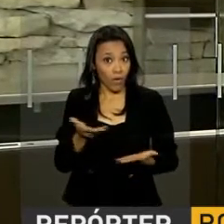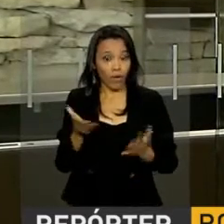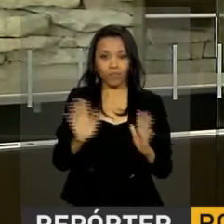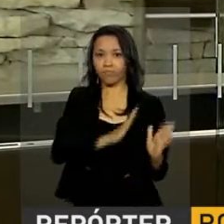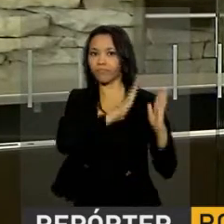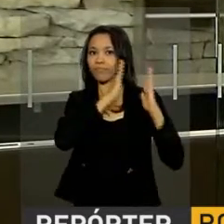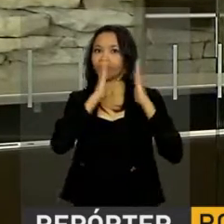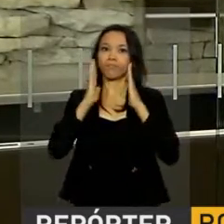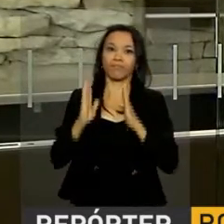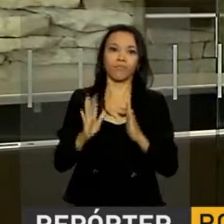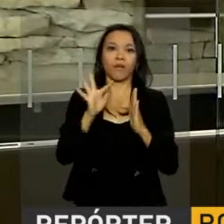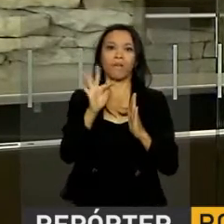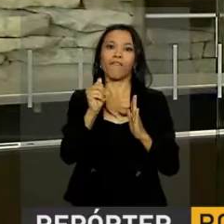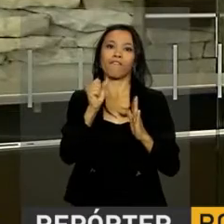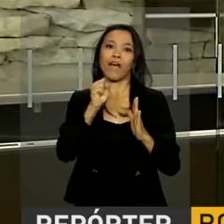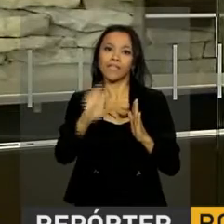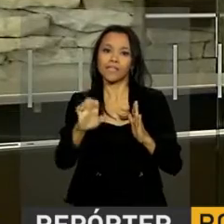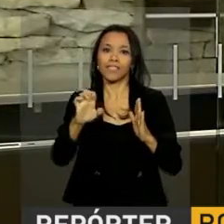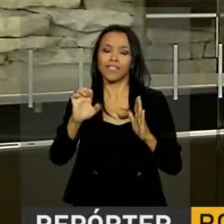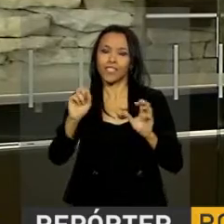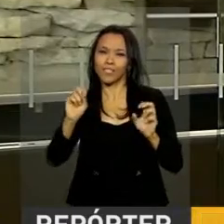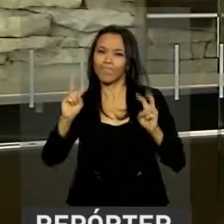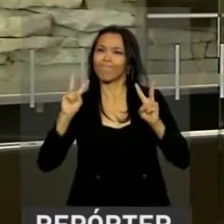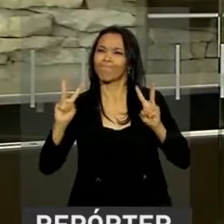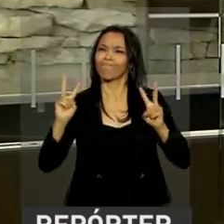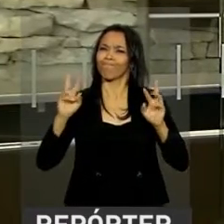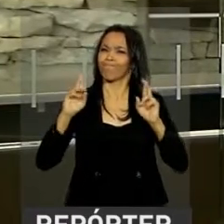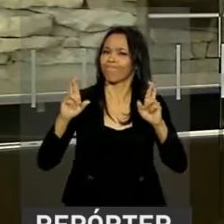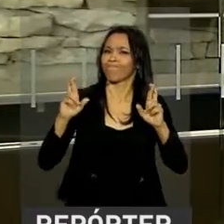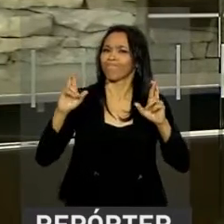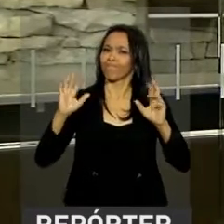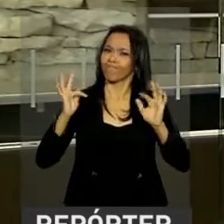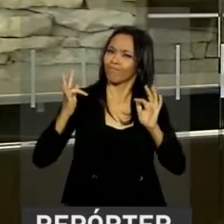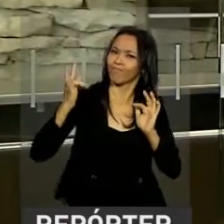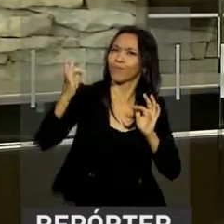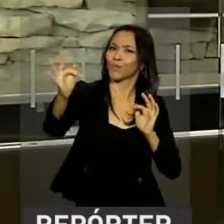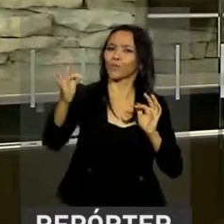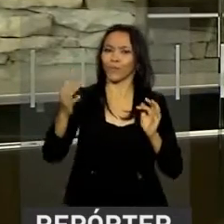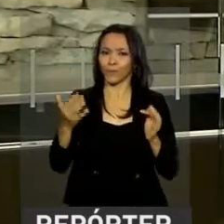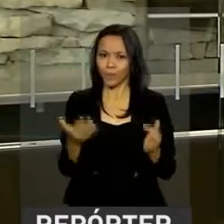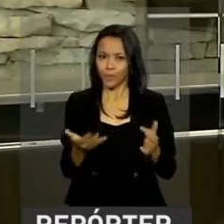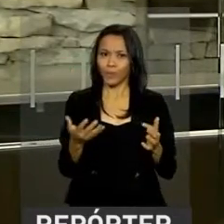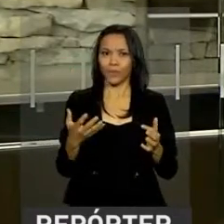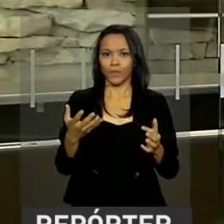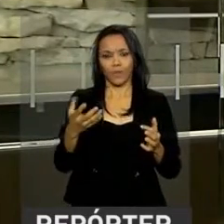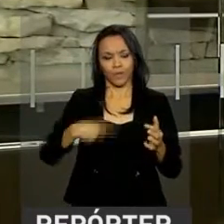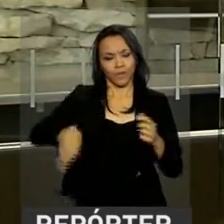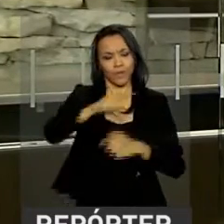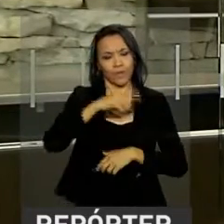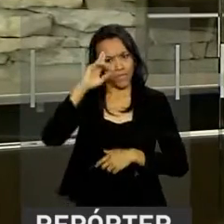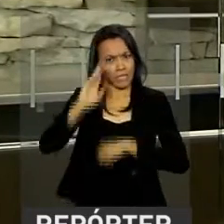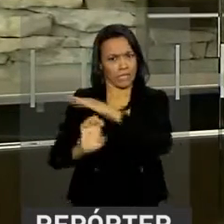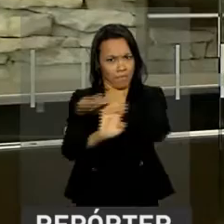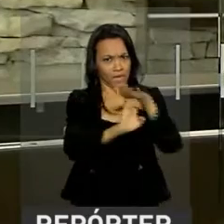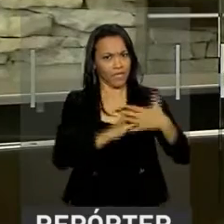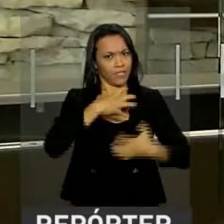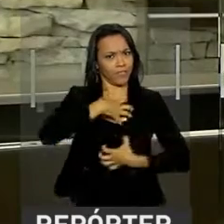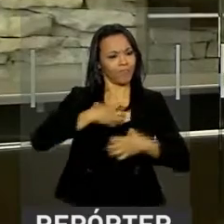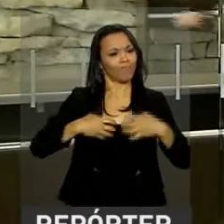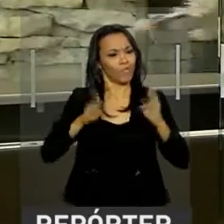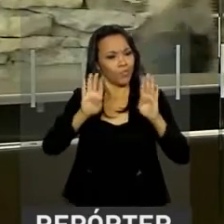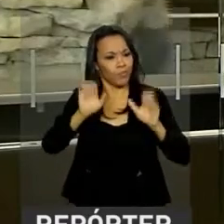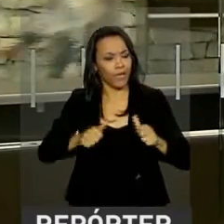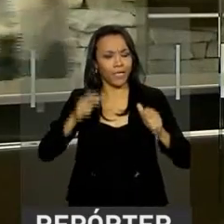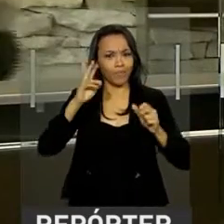de novas expectativas, o otimismo voltando para os empresários brasileiros e para os